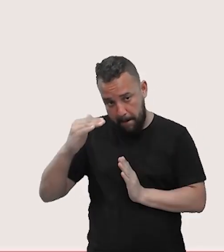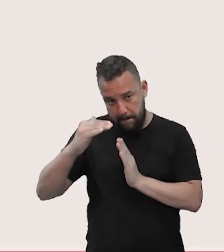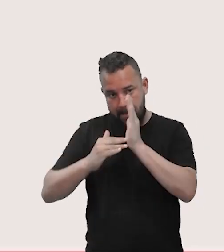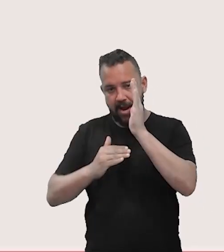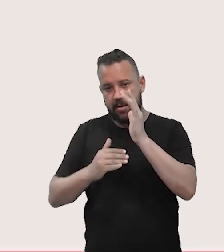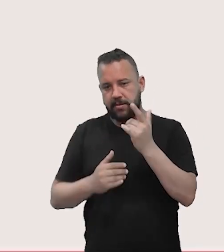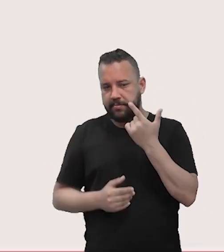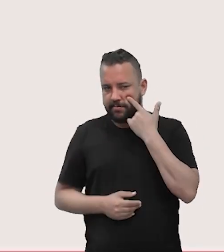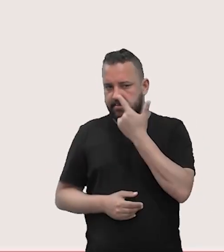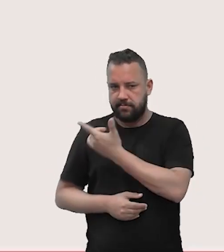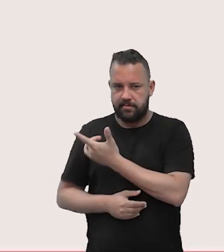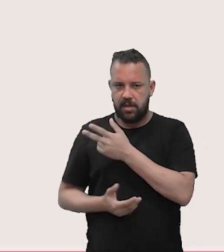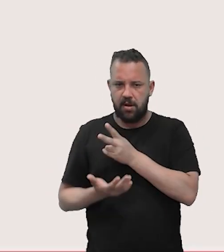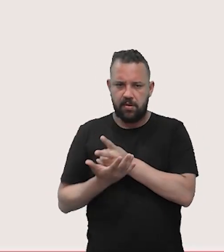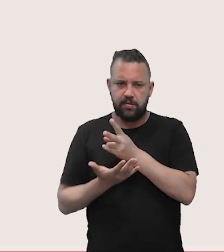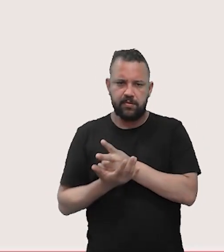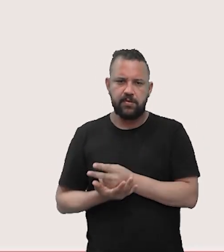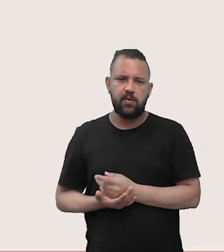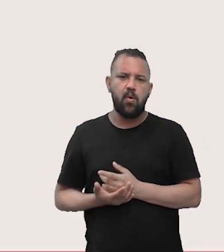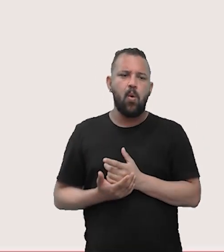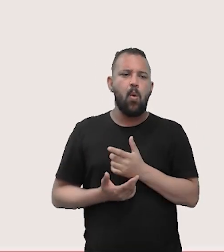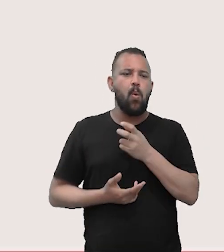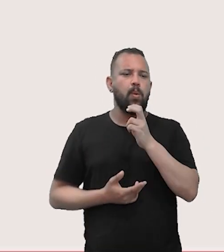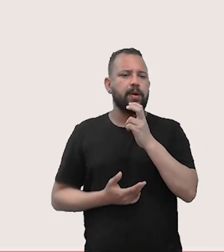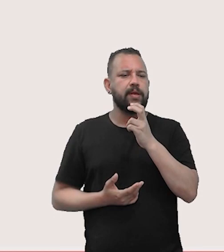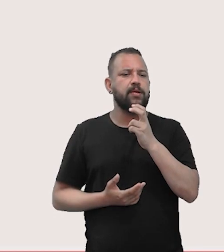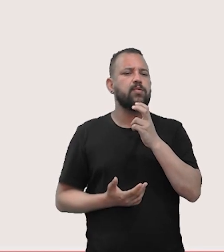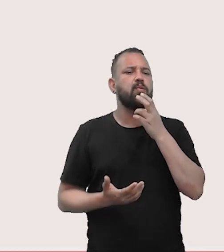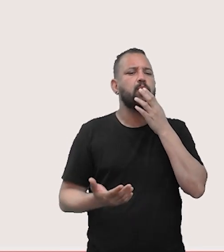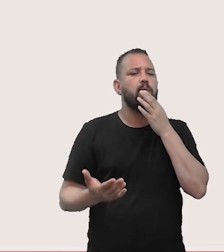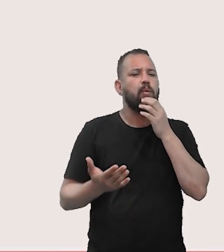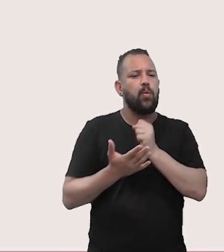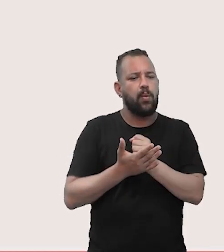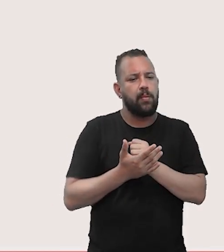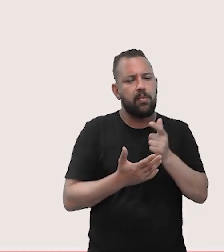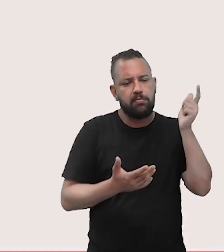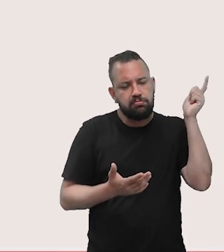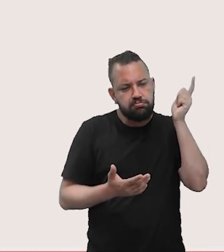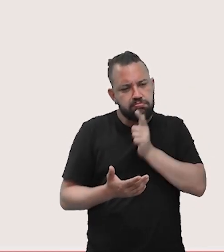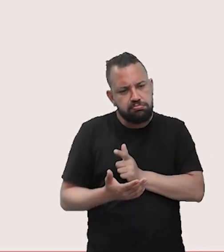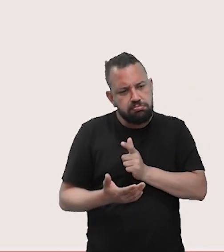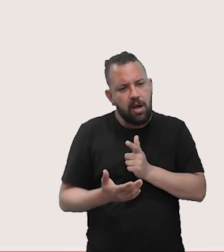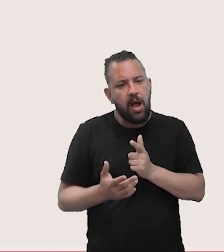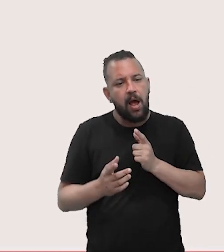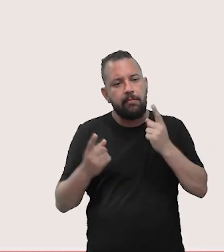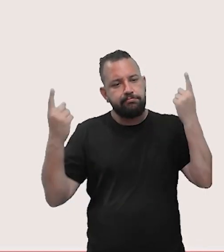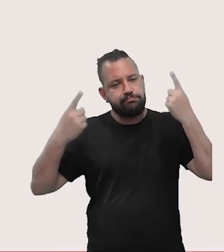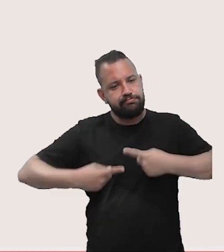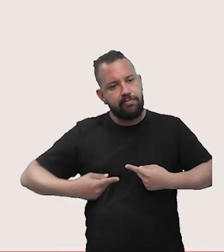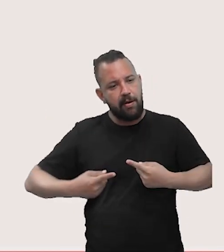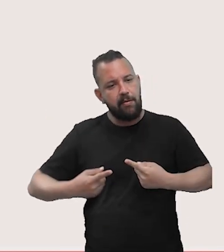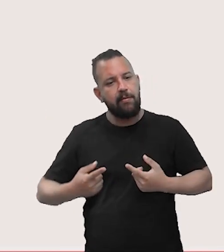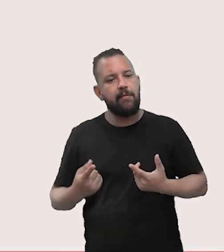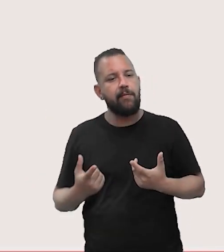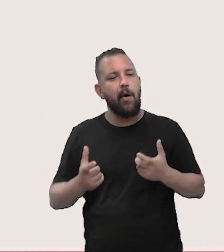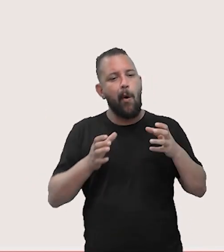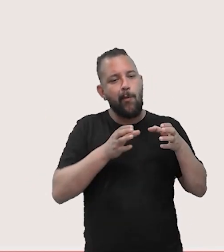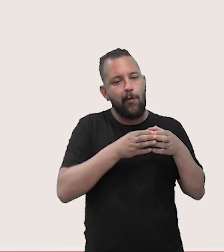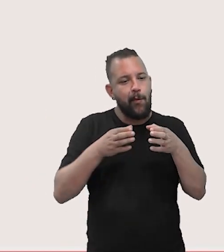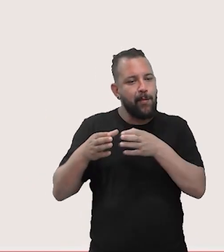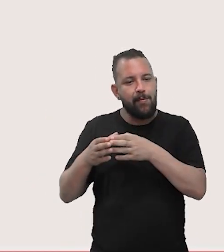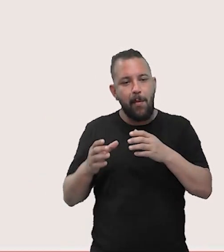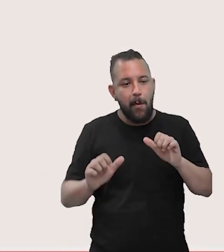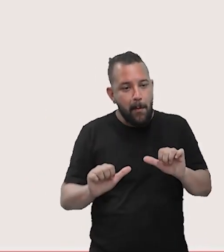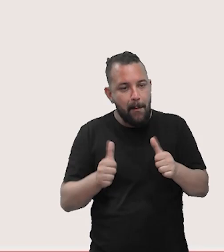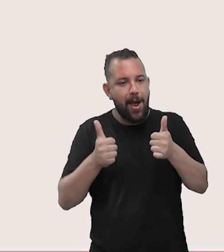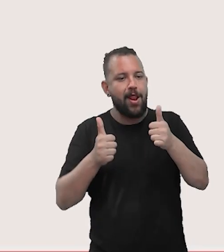continuidade. O quinto e último jogo será realizado para decidir a equipe campeã e qual o melhor jogador da temporada.